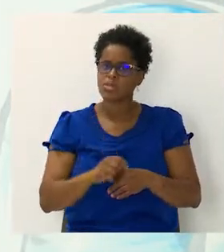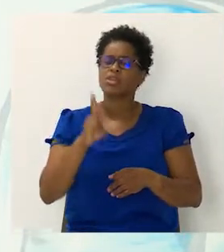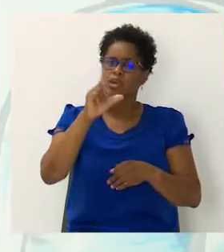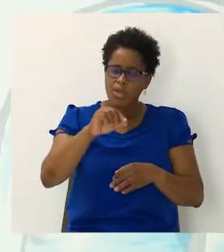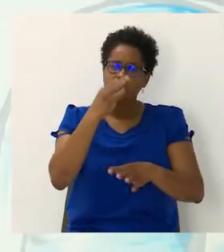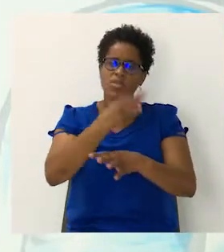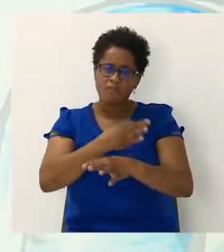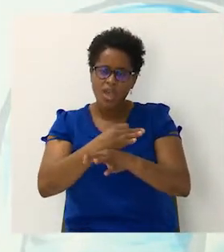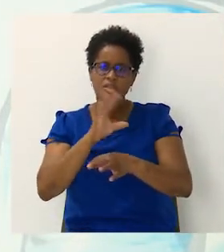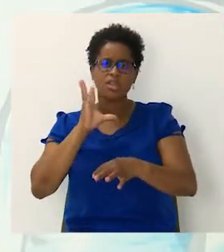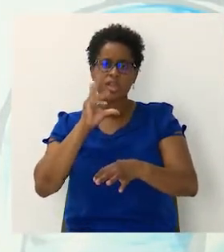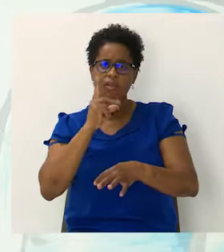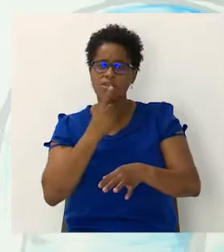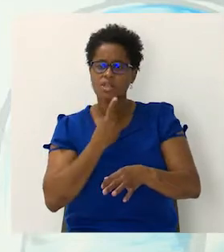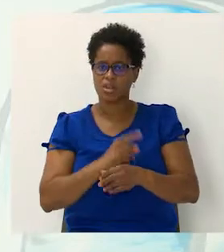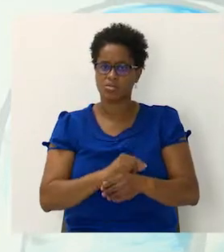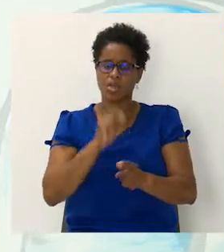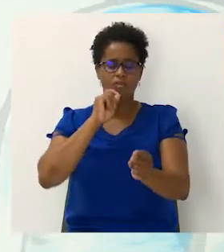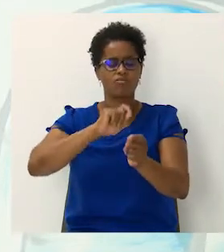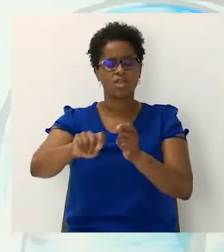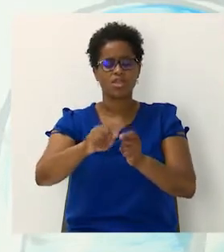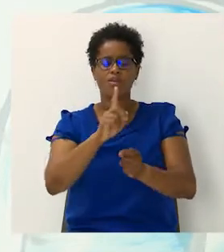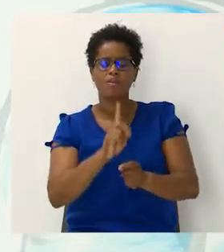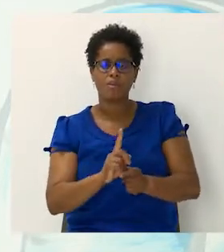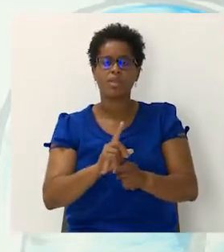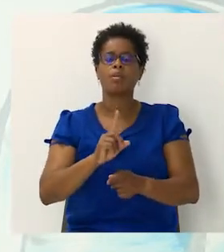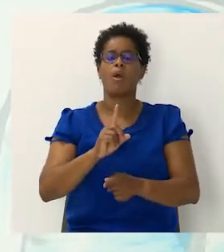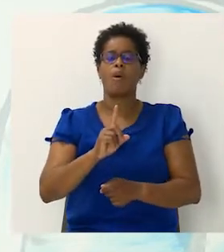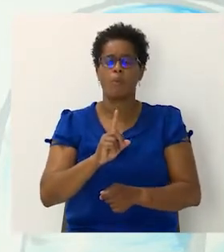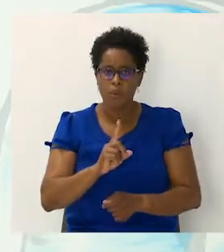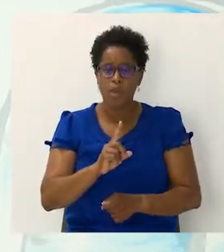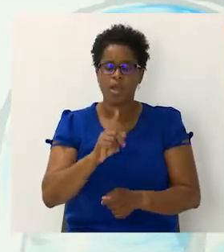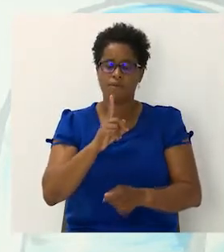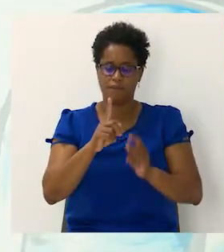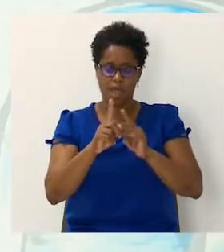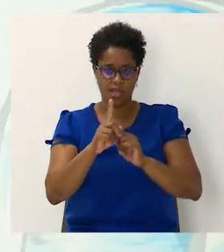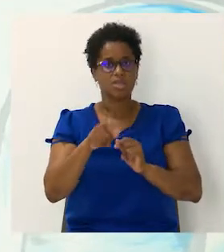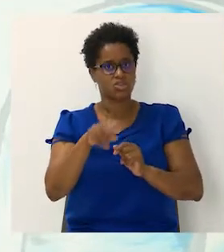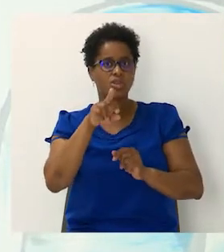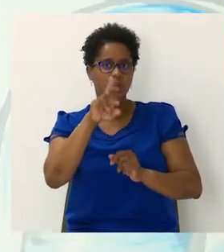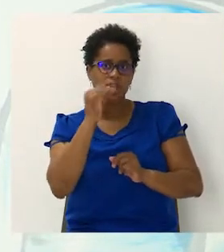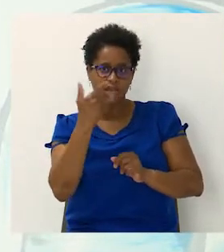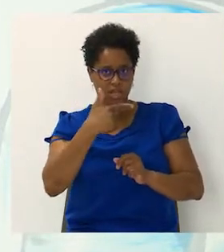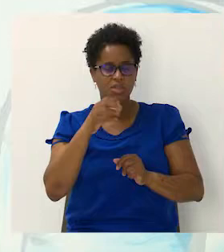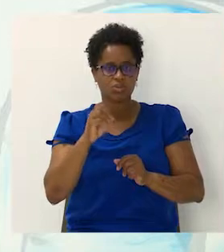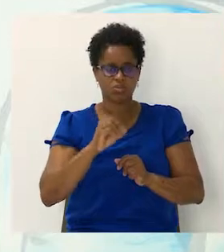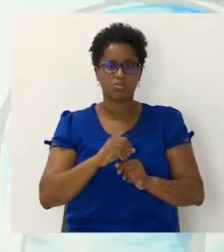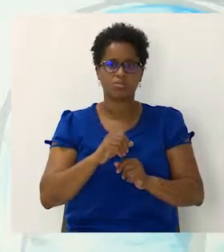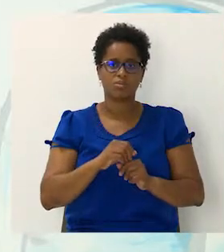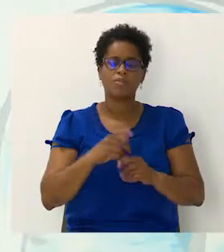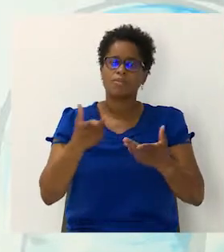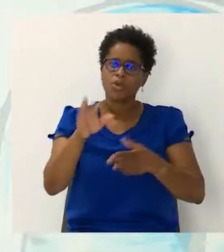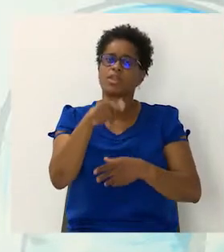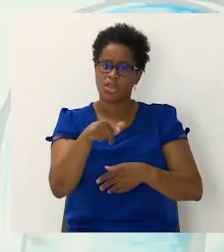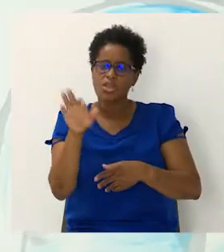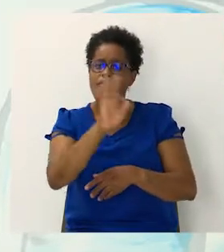aniversário, acendemos velas e apagamos velas. Esse é rito. Ok? É desta forma que